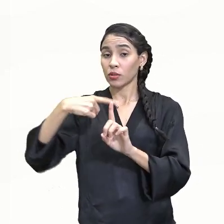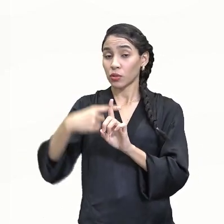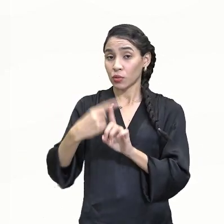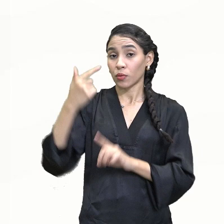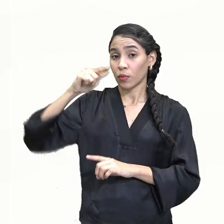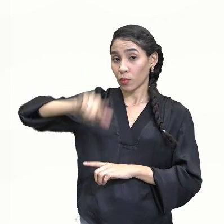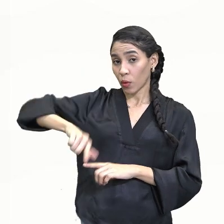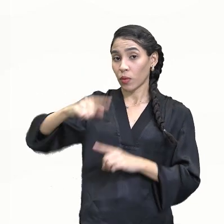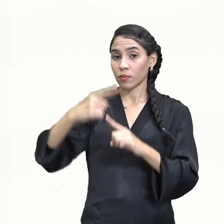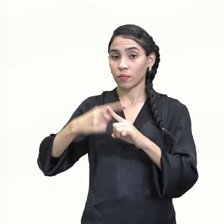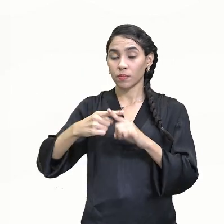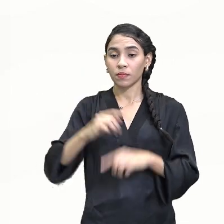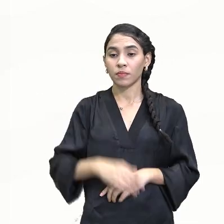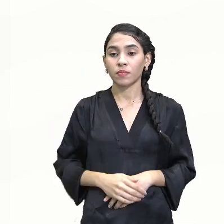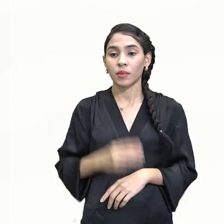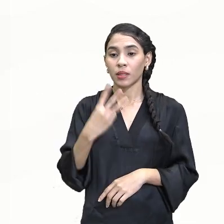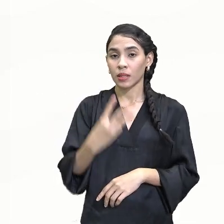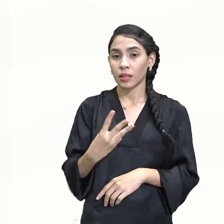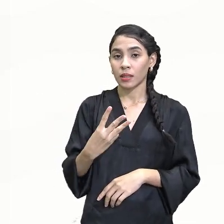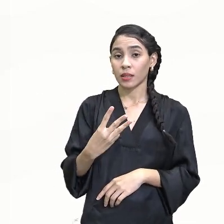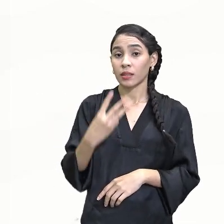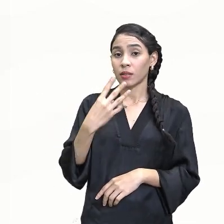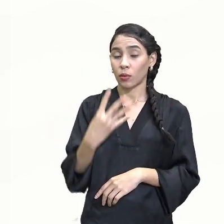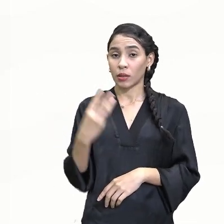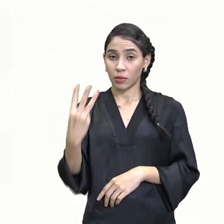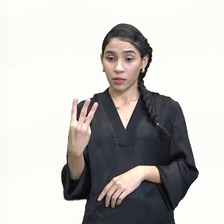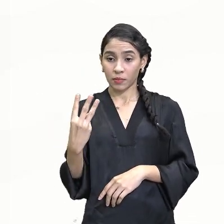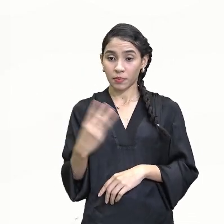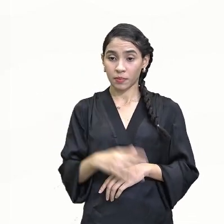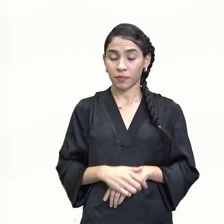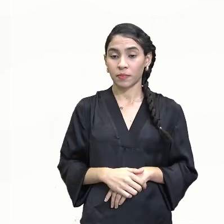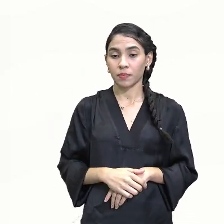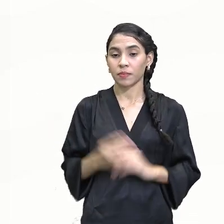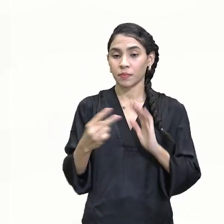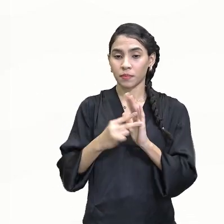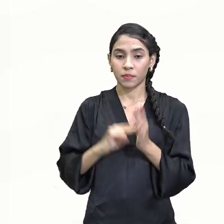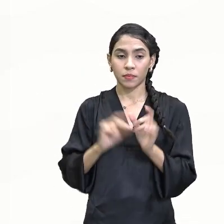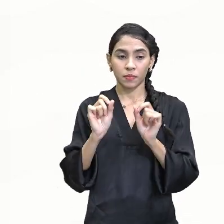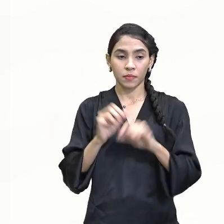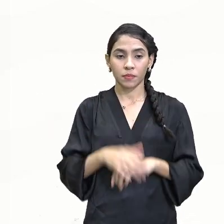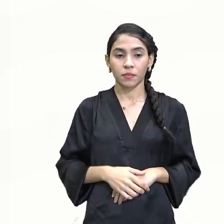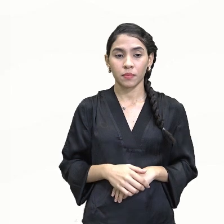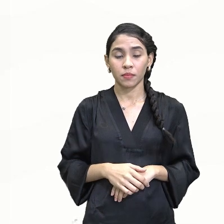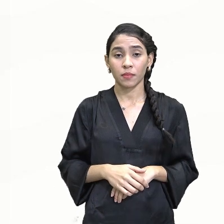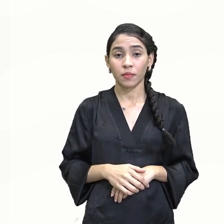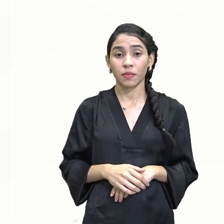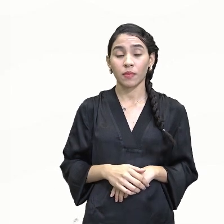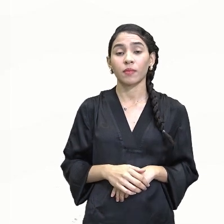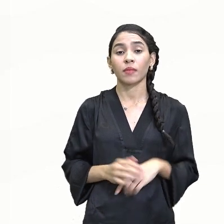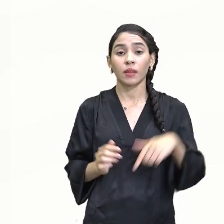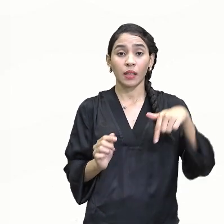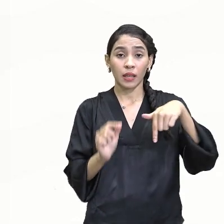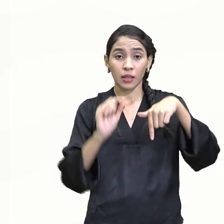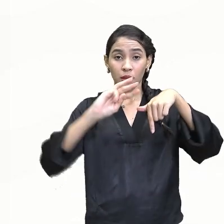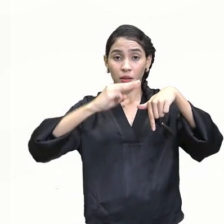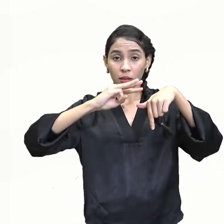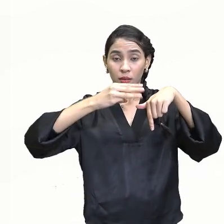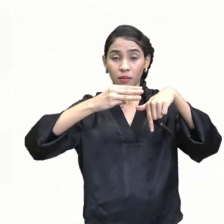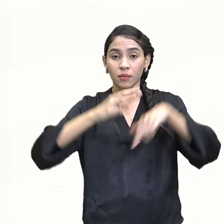vez por 7, vai ser igual a 343. Ou seja, 7 ao cubo é